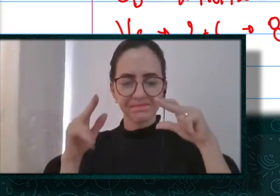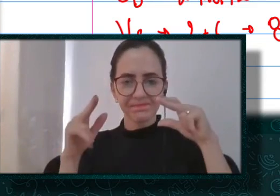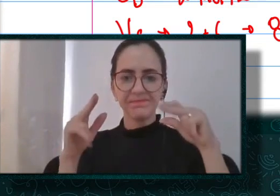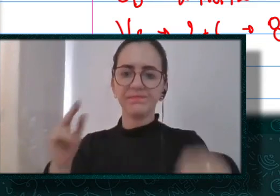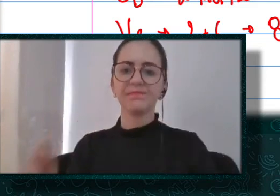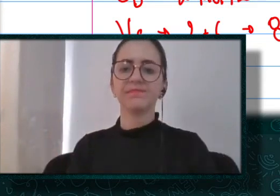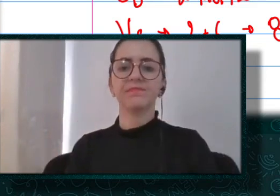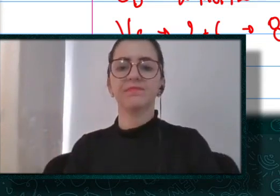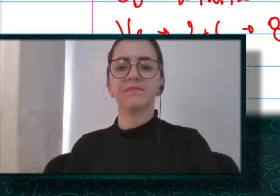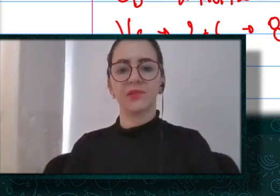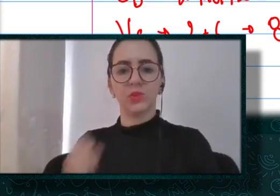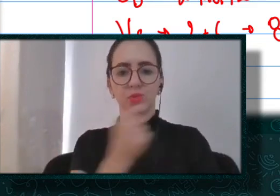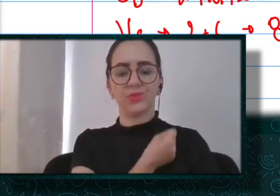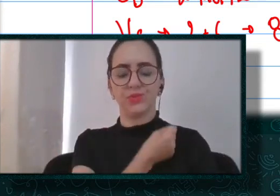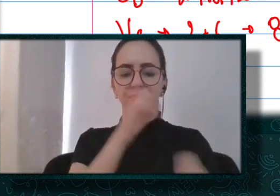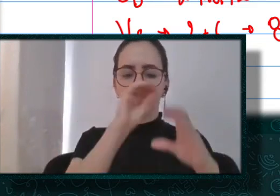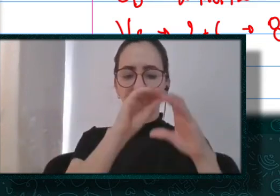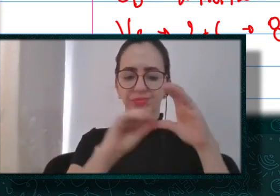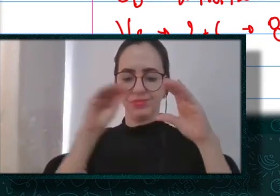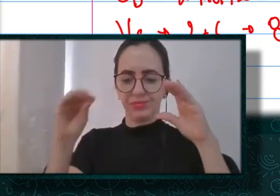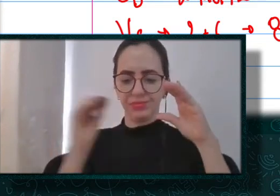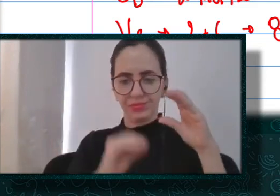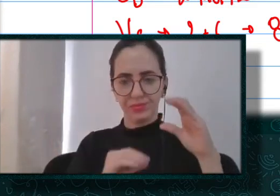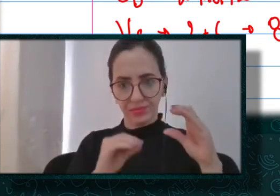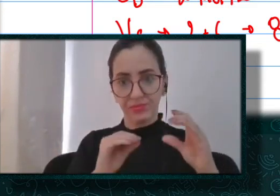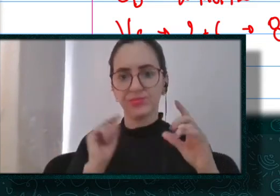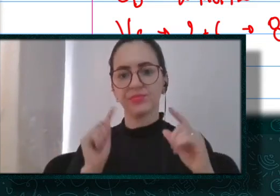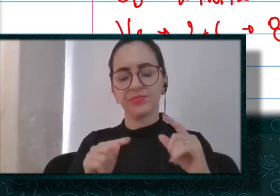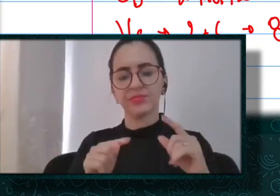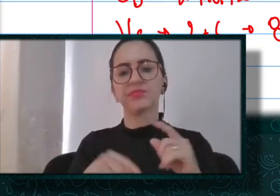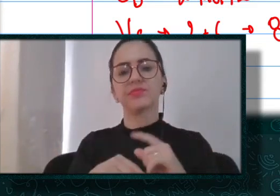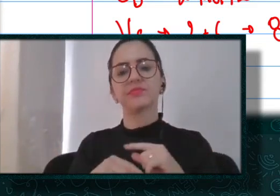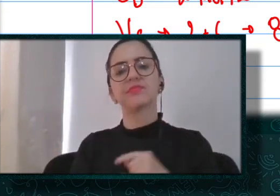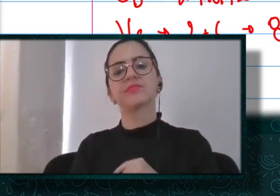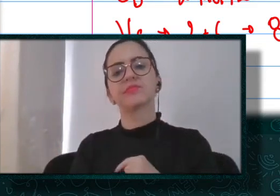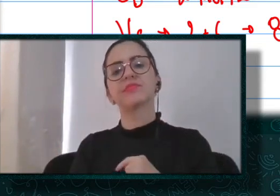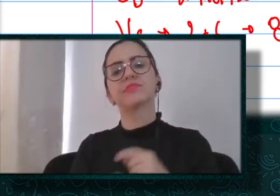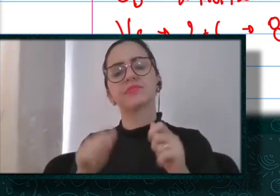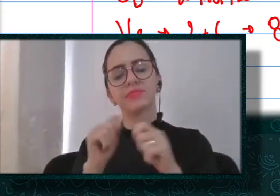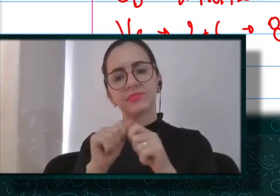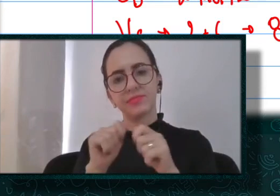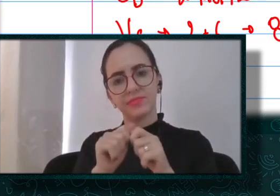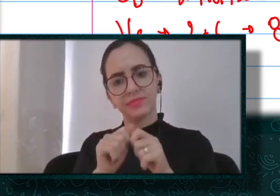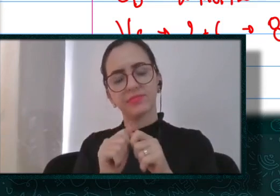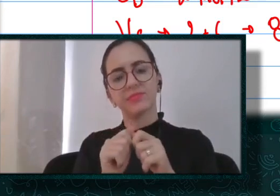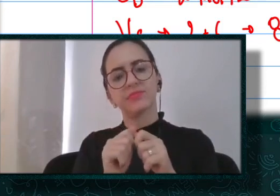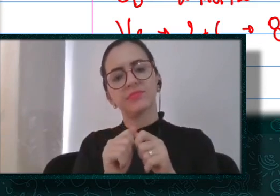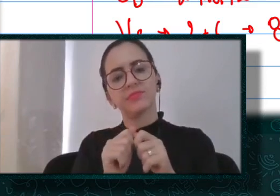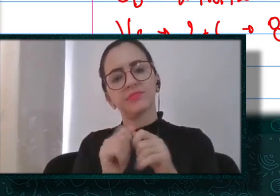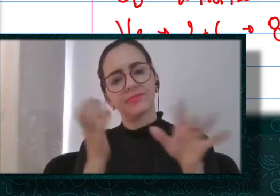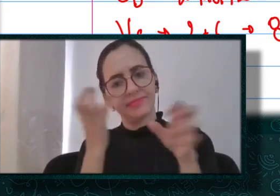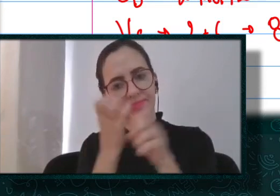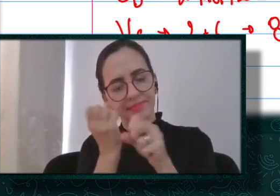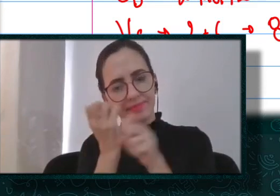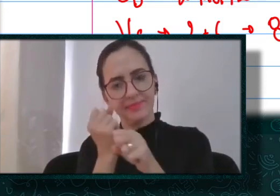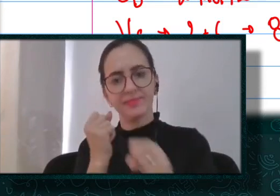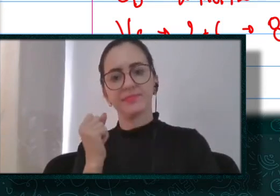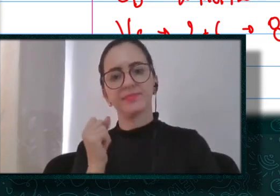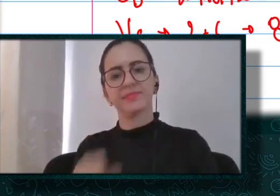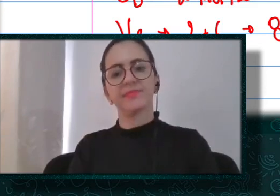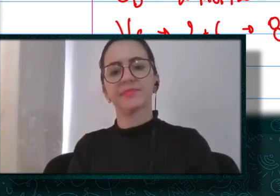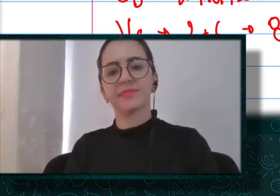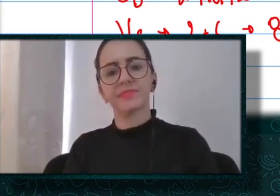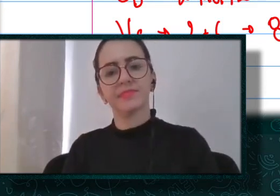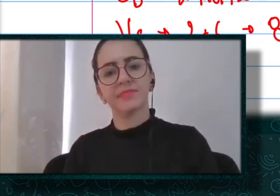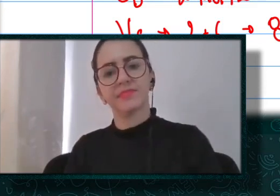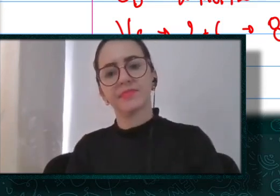final, volume final. A concentração inicial e volume final, a gente tem aqui, né? A 2 vezes